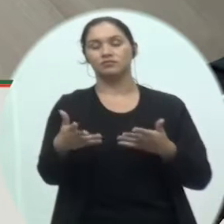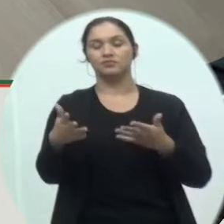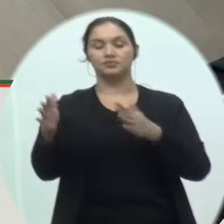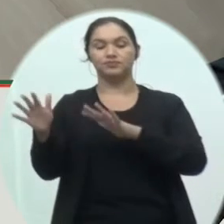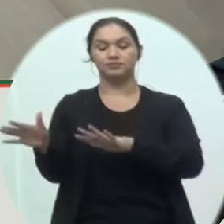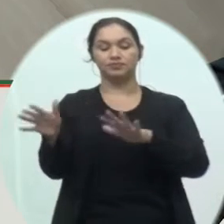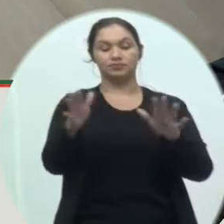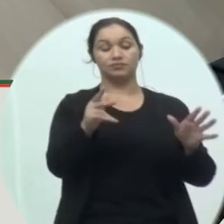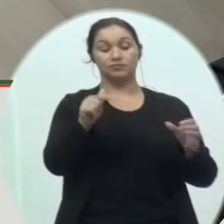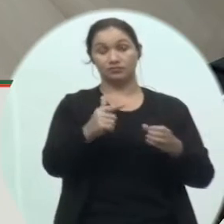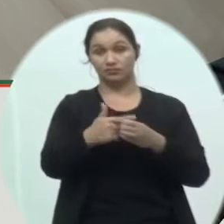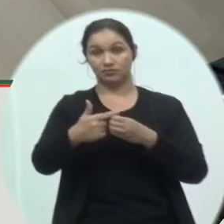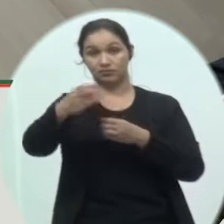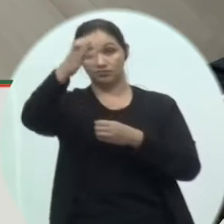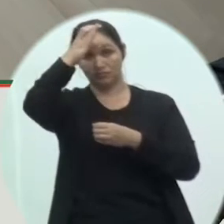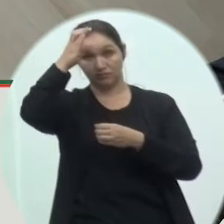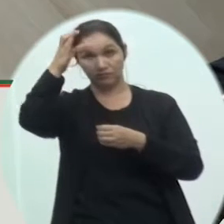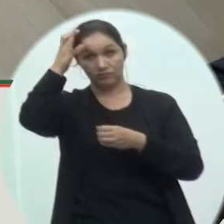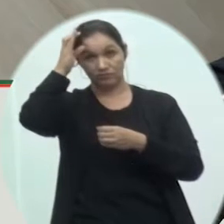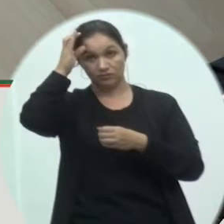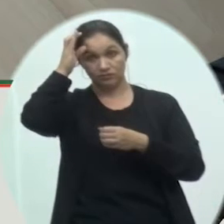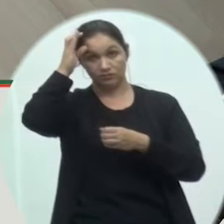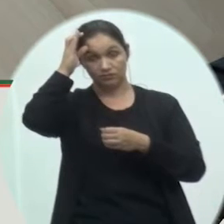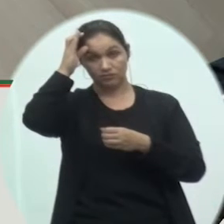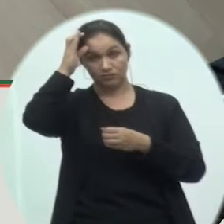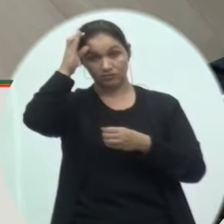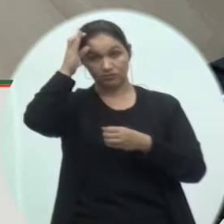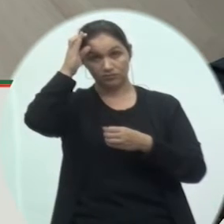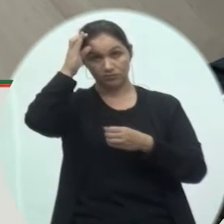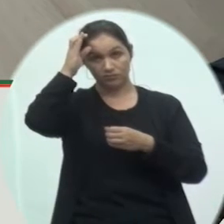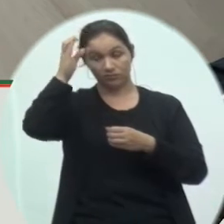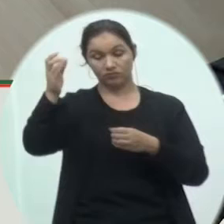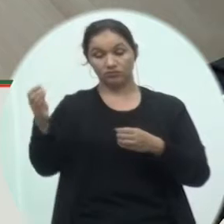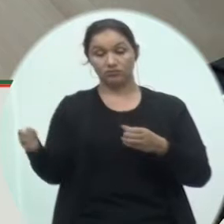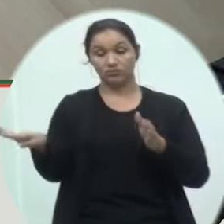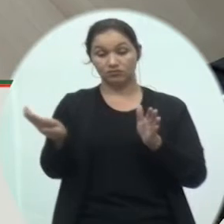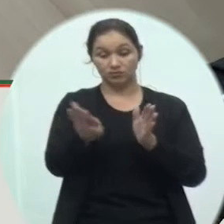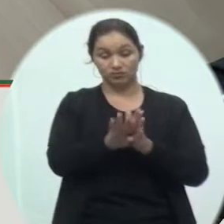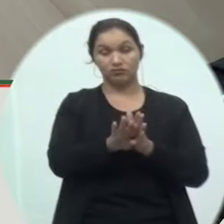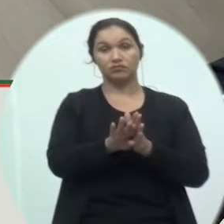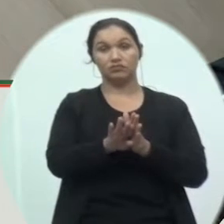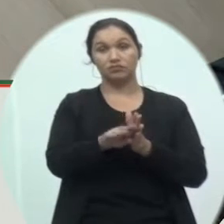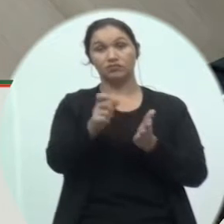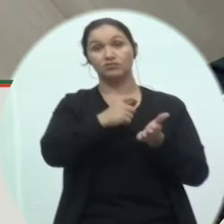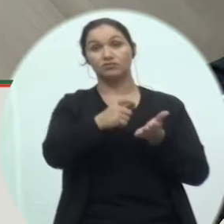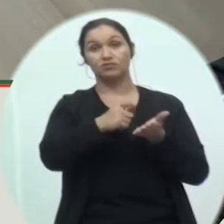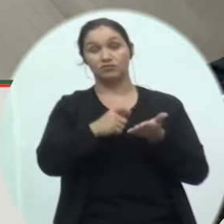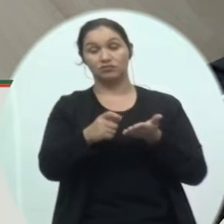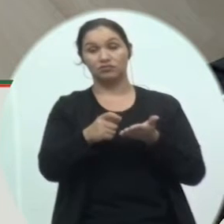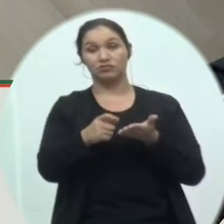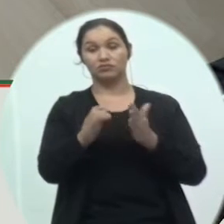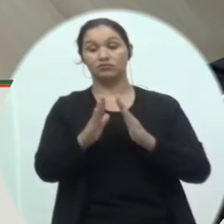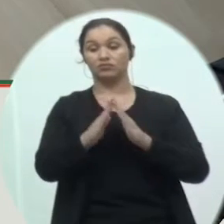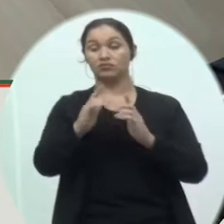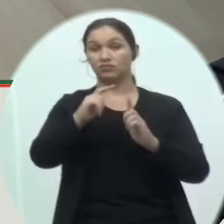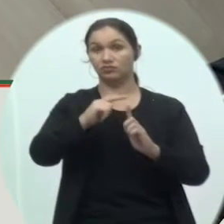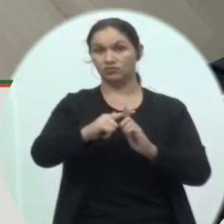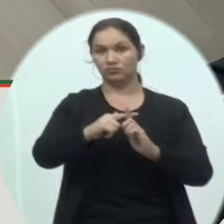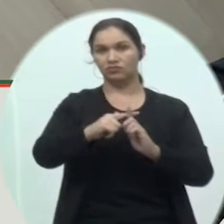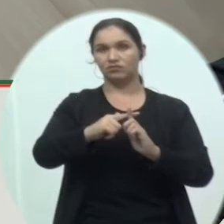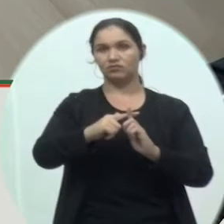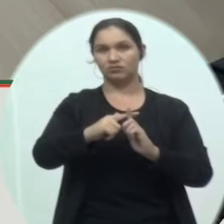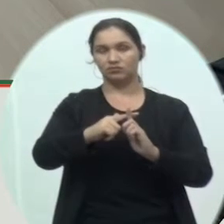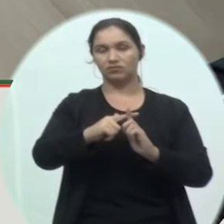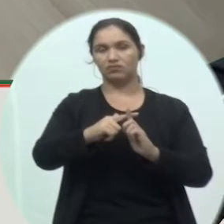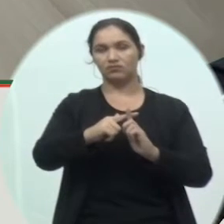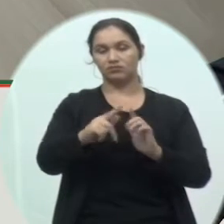vinda, escreveu o nova-iorquino reverendo Richard Charles Smith. A Igreja Presbiteriana de Criciúma,